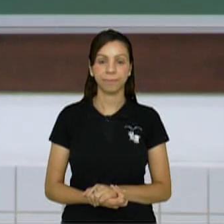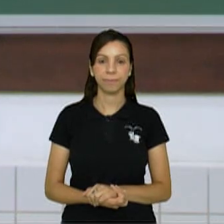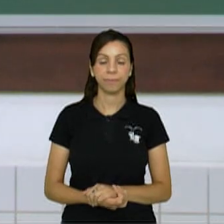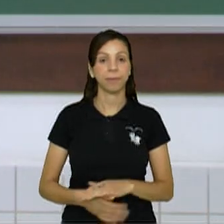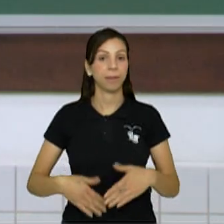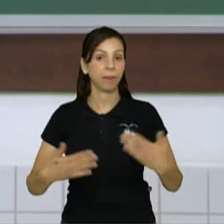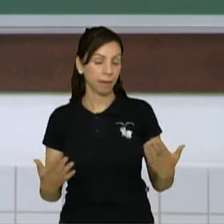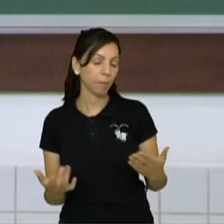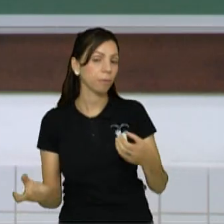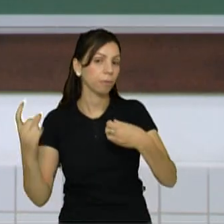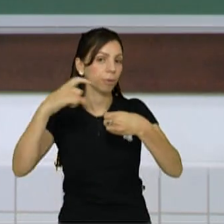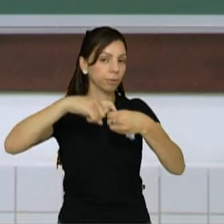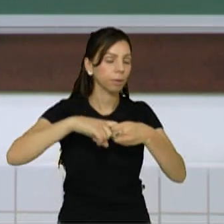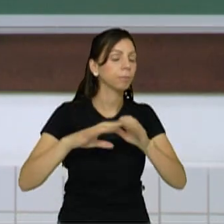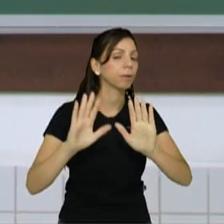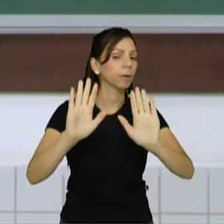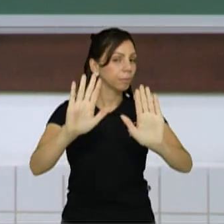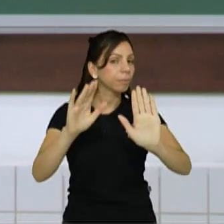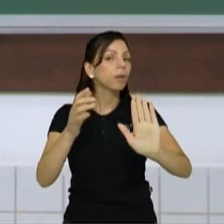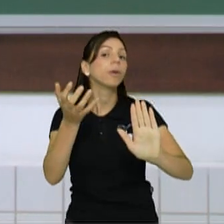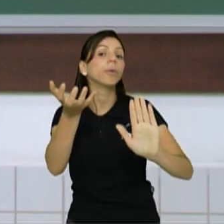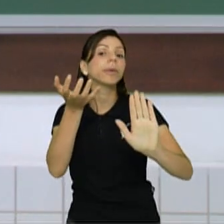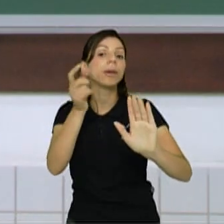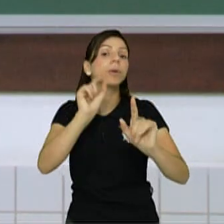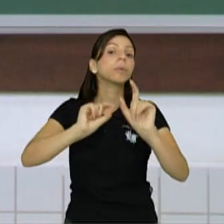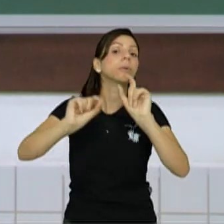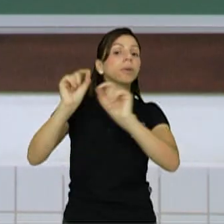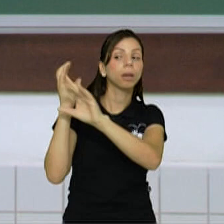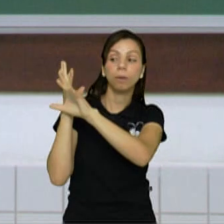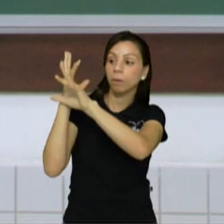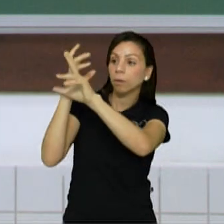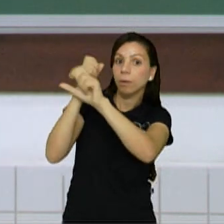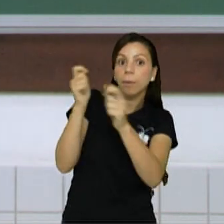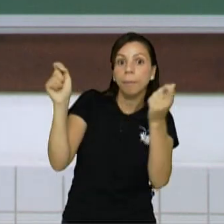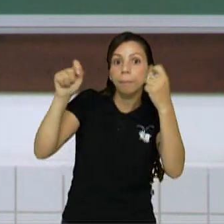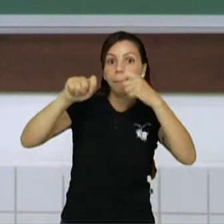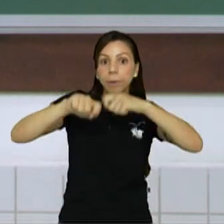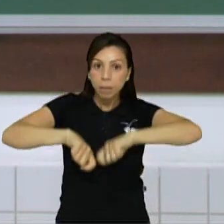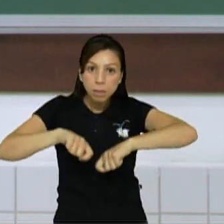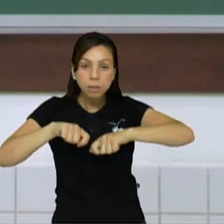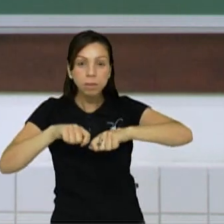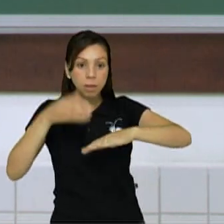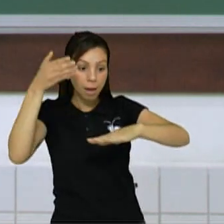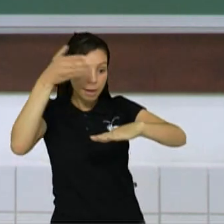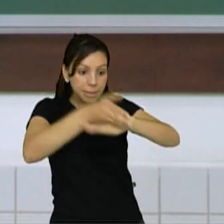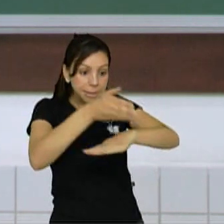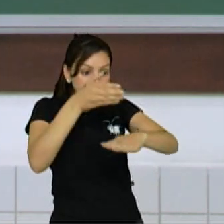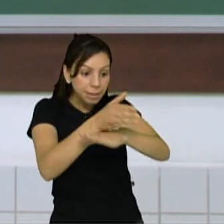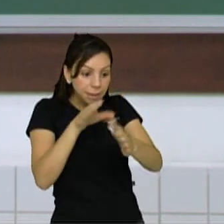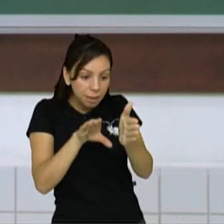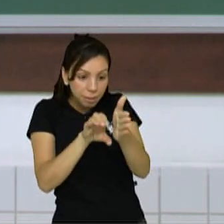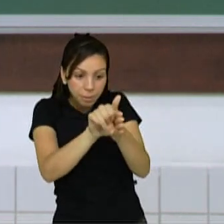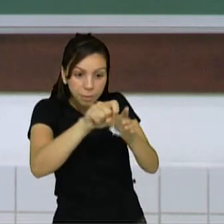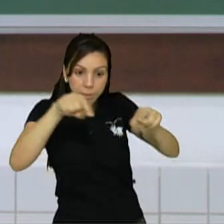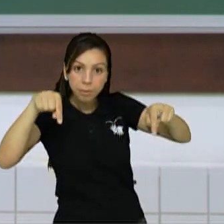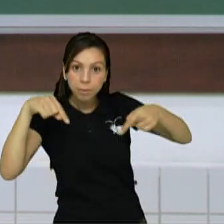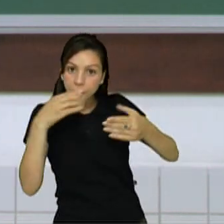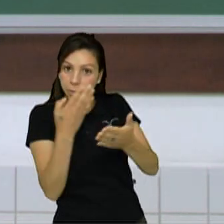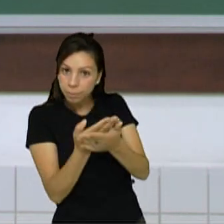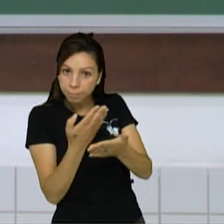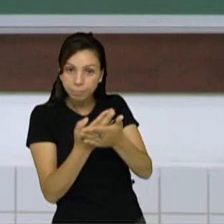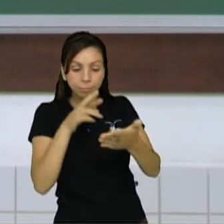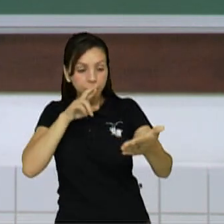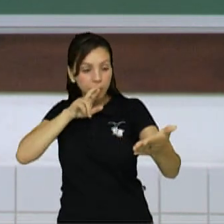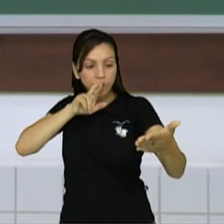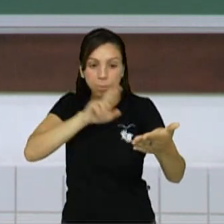Pessoal, mais uma vez eu quero relembrar que você deve acessar o Classroom, acessar o link dessa aula,